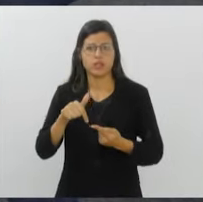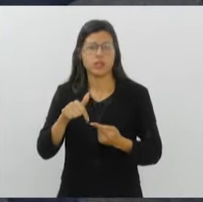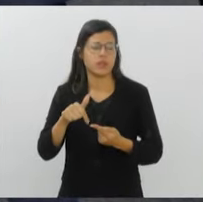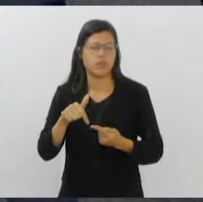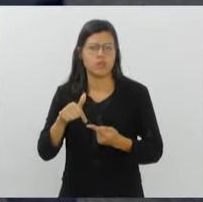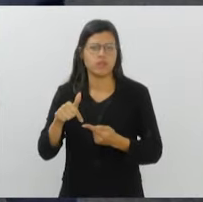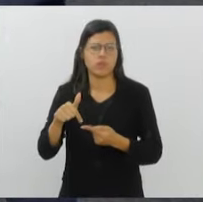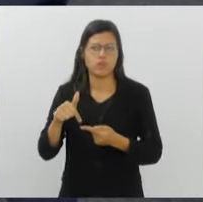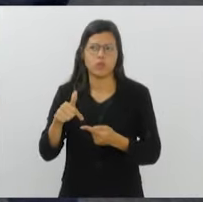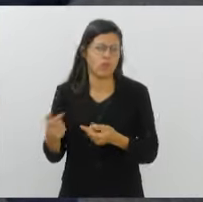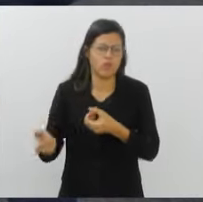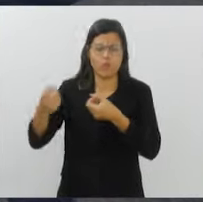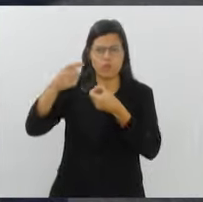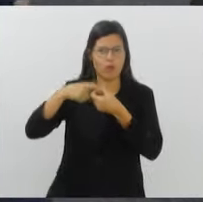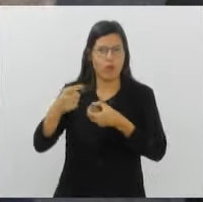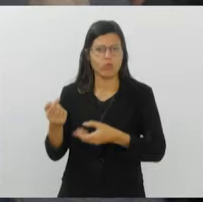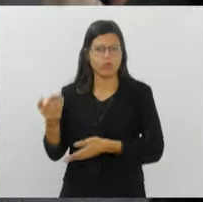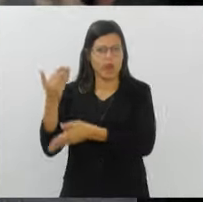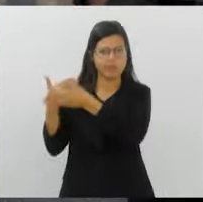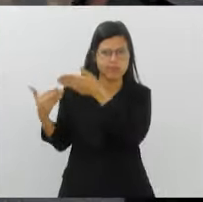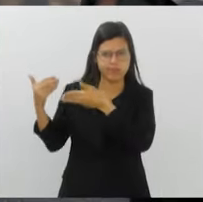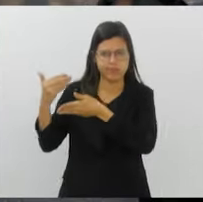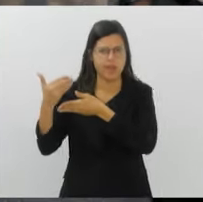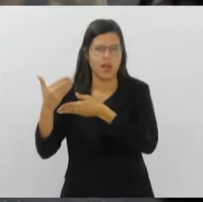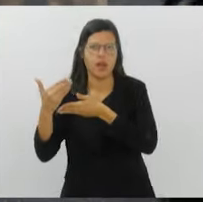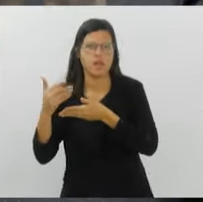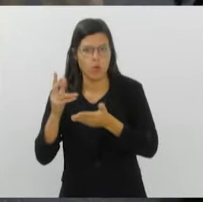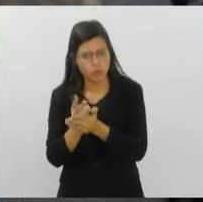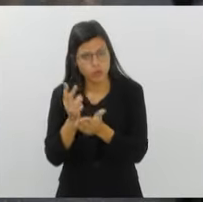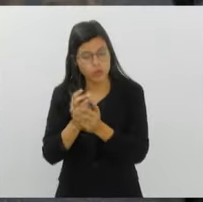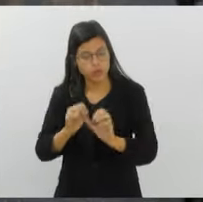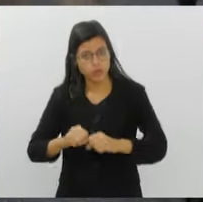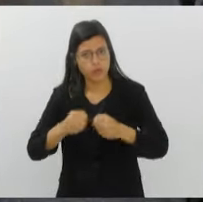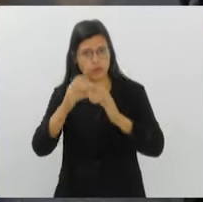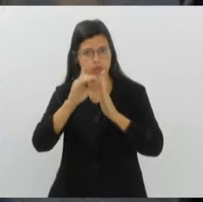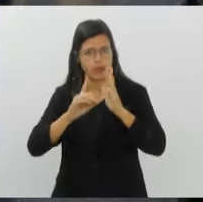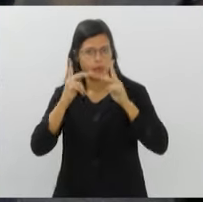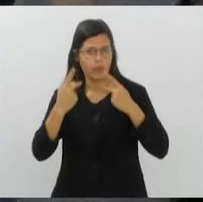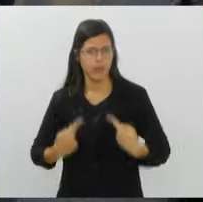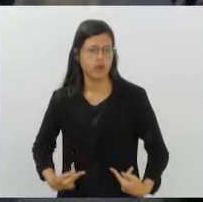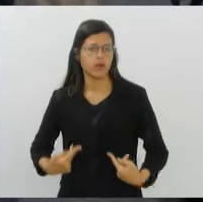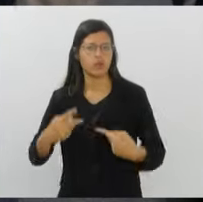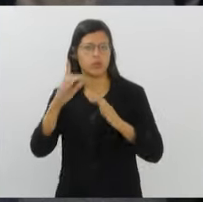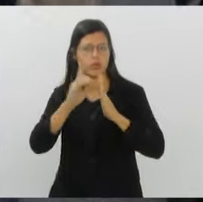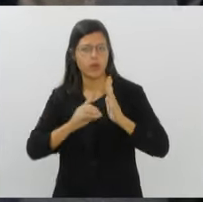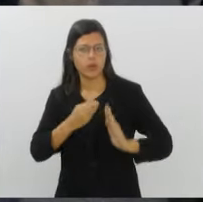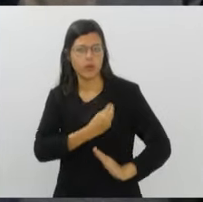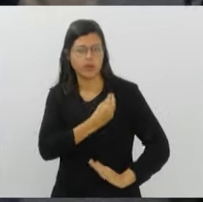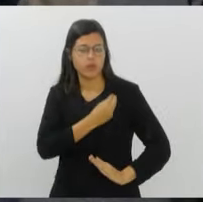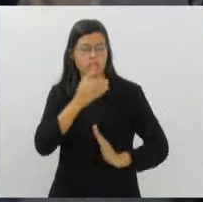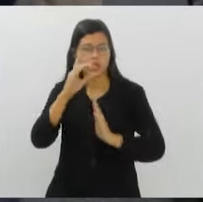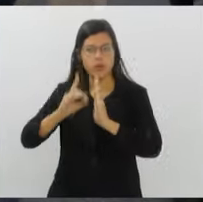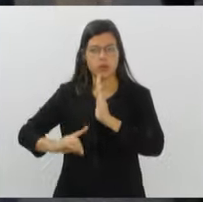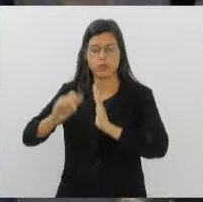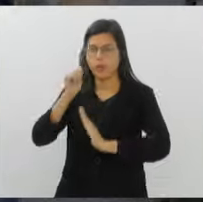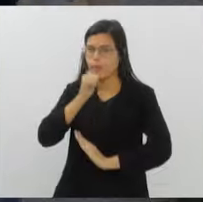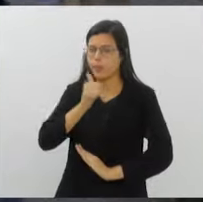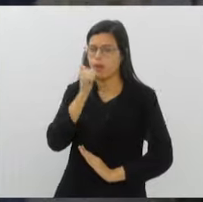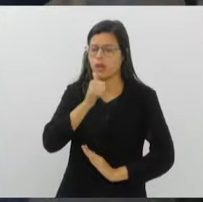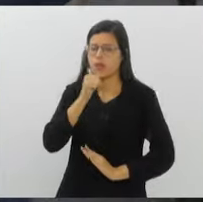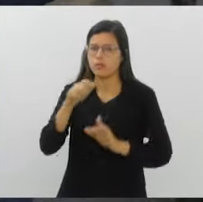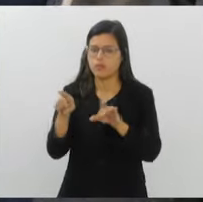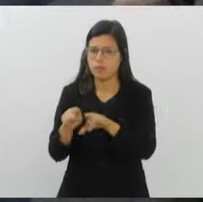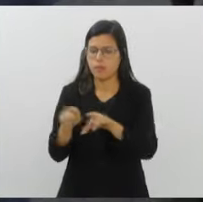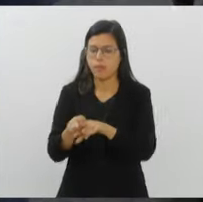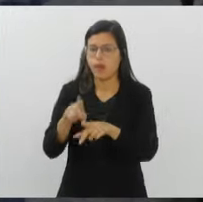atrás na defesa intransigente dos direitos humanos, do direito à vida, do direito das mulheres, da população negra